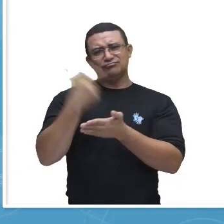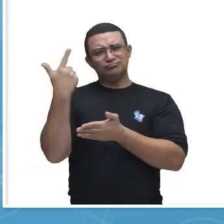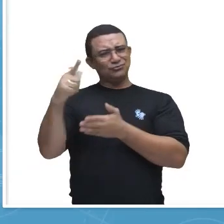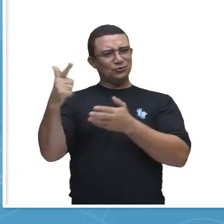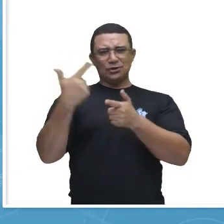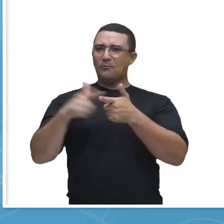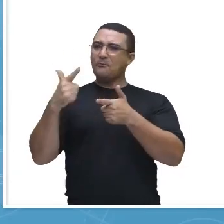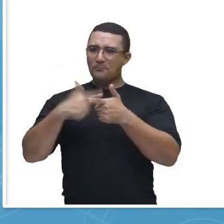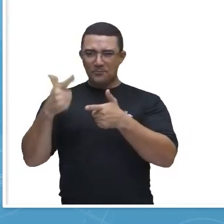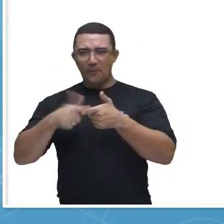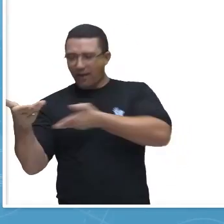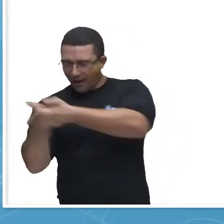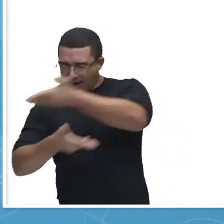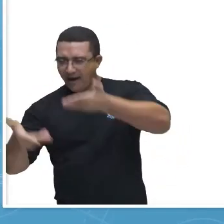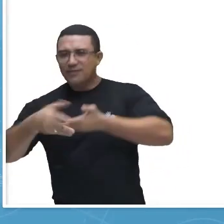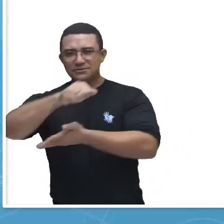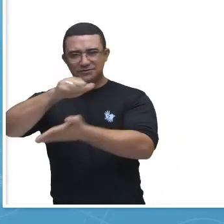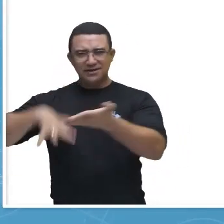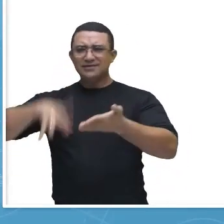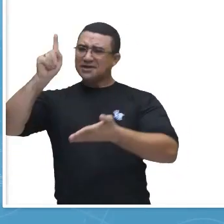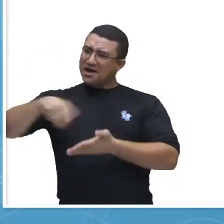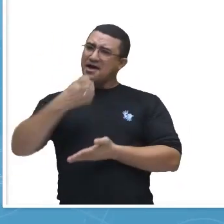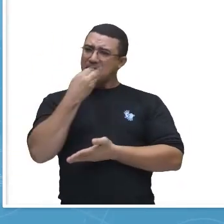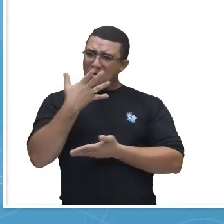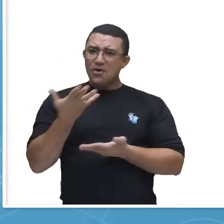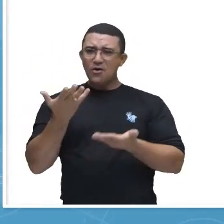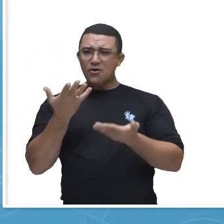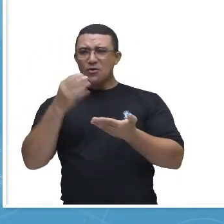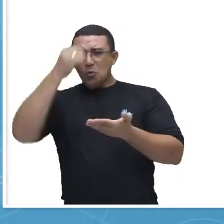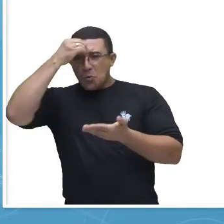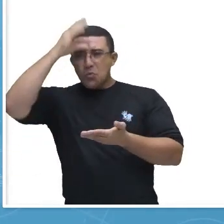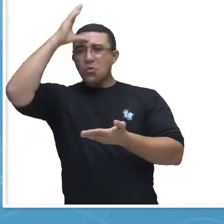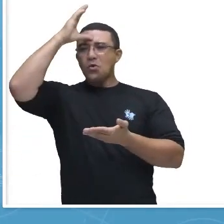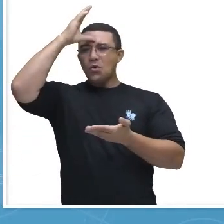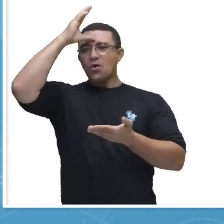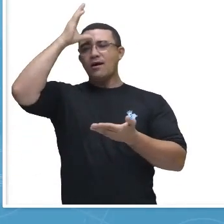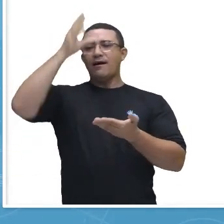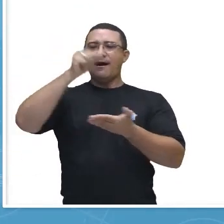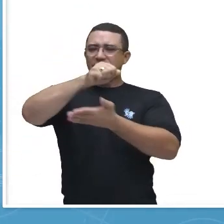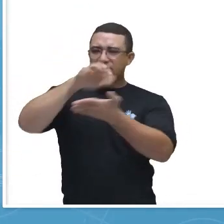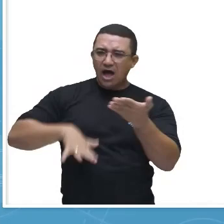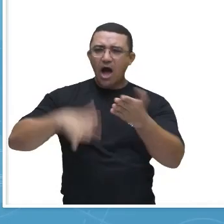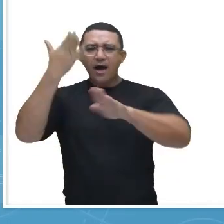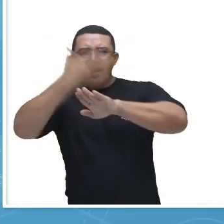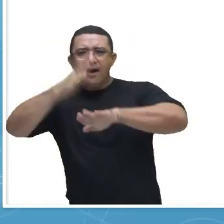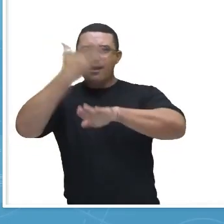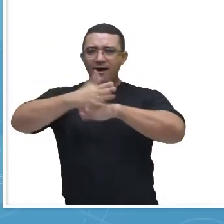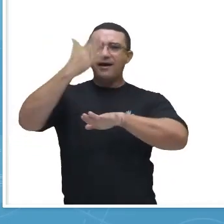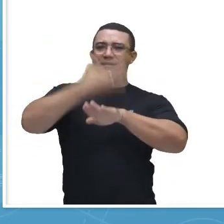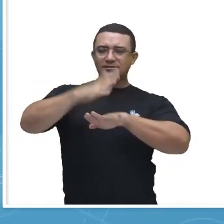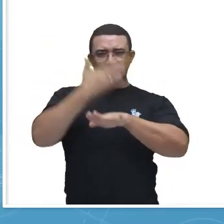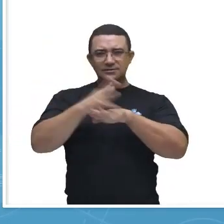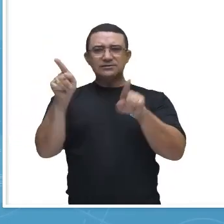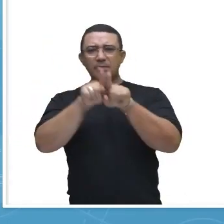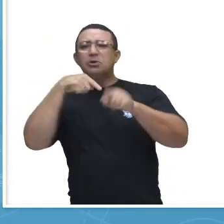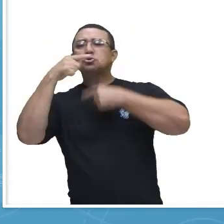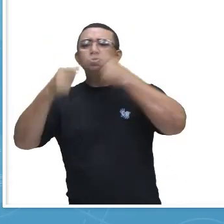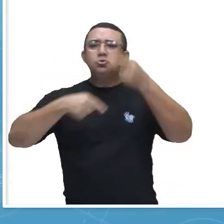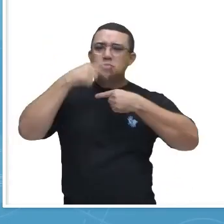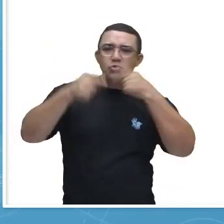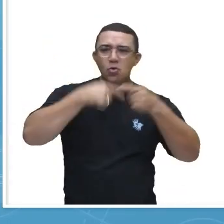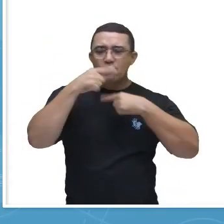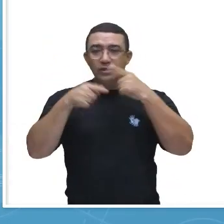momento da atividade interativa, para a gente colocar mesmo, né, os nossos conhecimentos ali, para serem testados, para tirar as